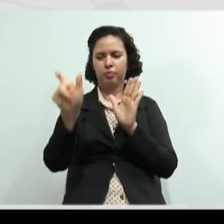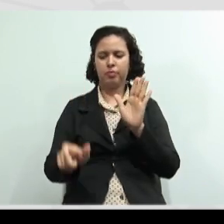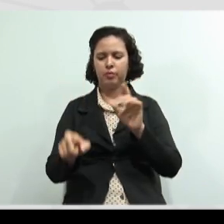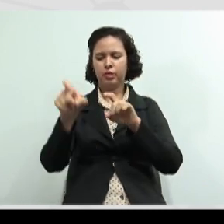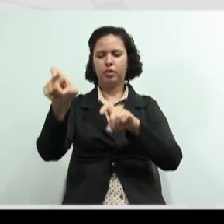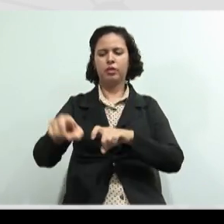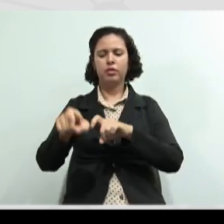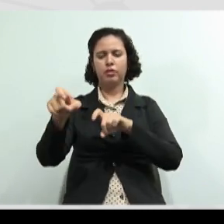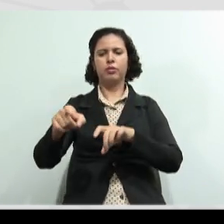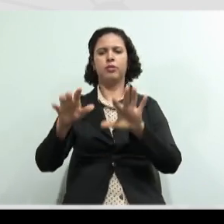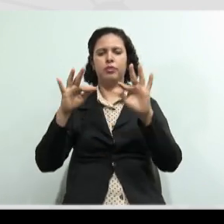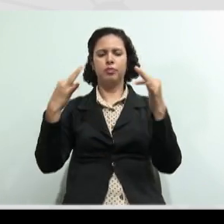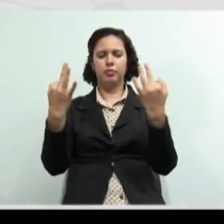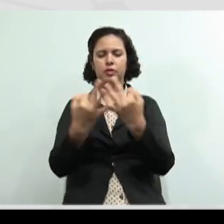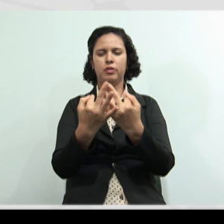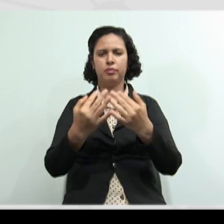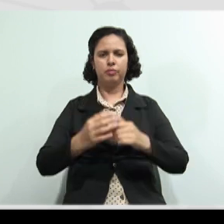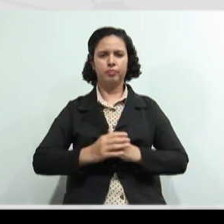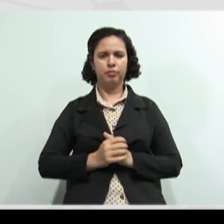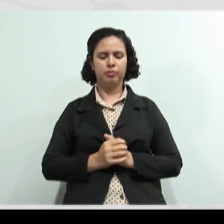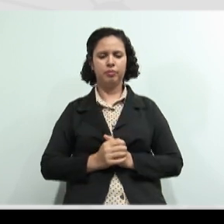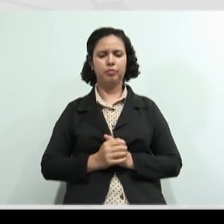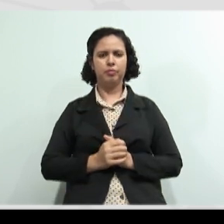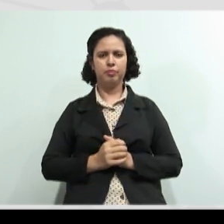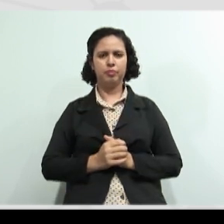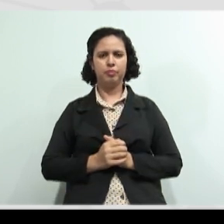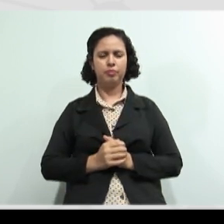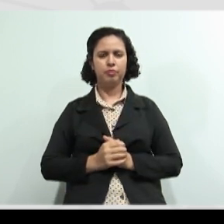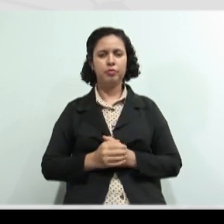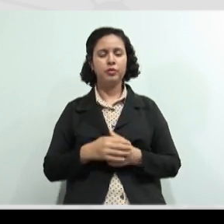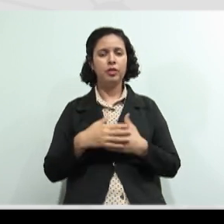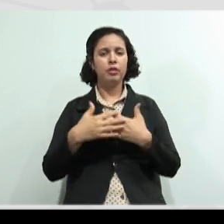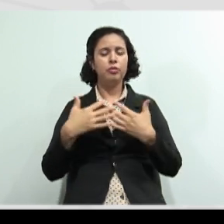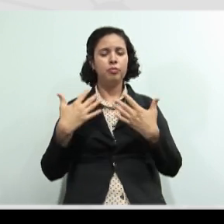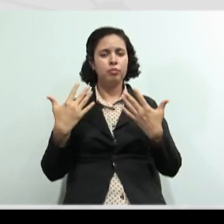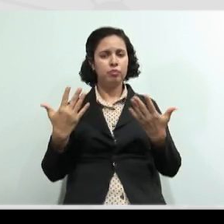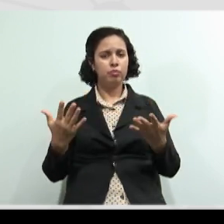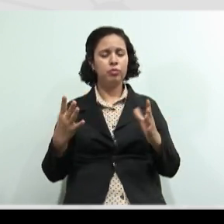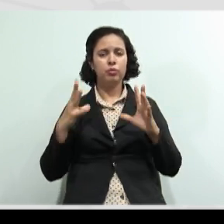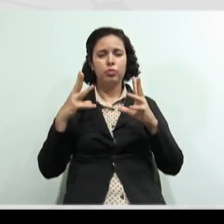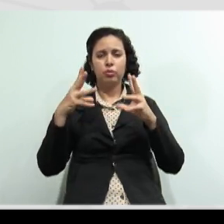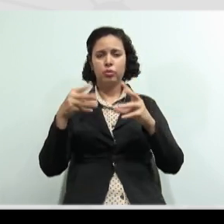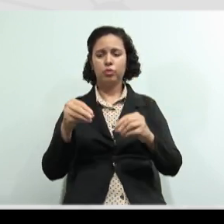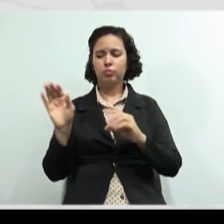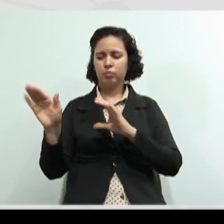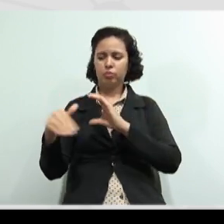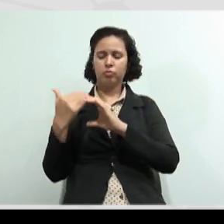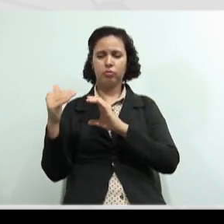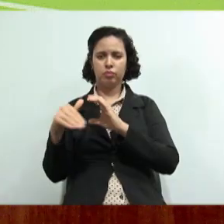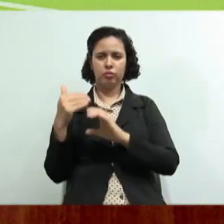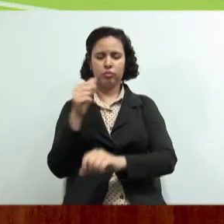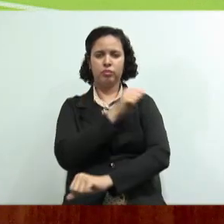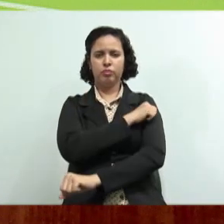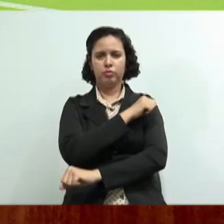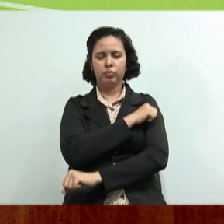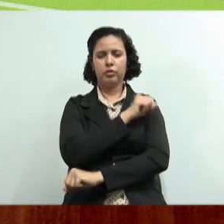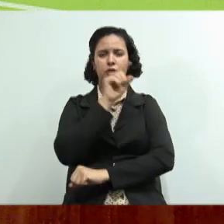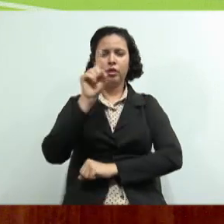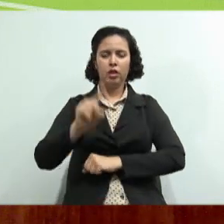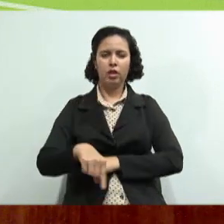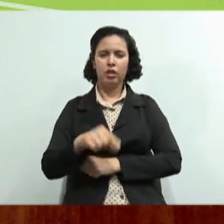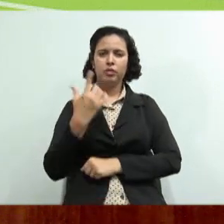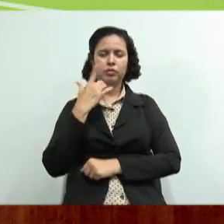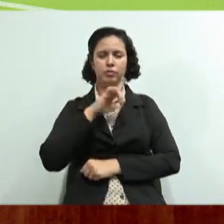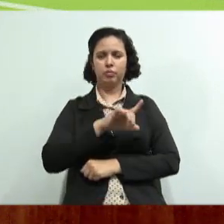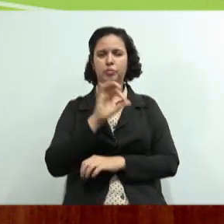agricultor familiar? Então, essa questão, todos que estão enviando a resposta acertaram, né? Que é a Declaração de Aptidão ao PRONAF,